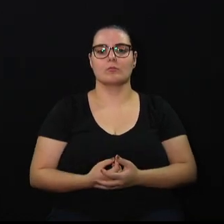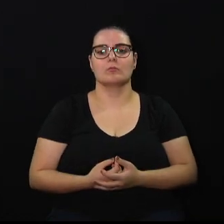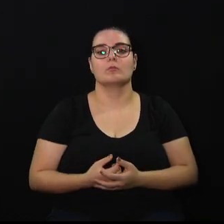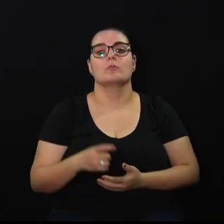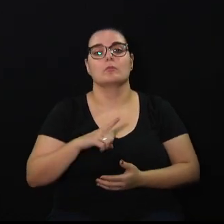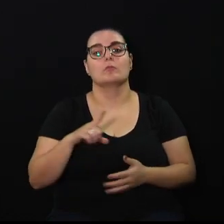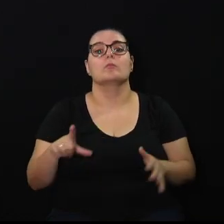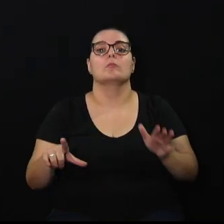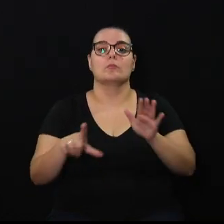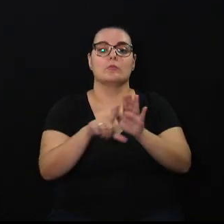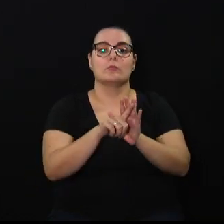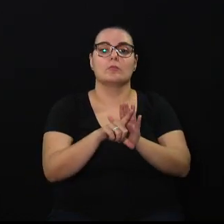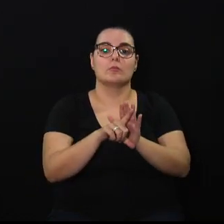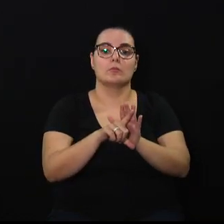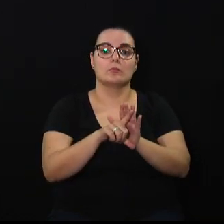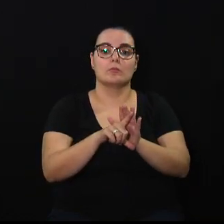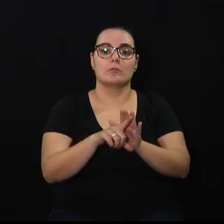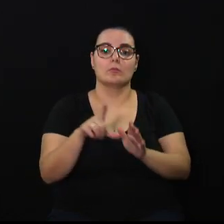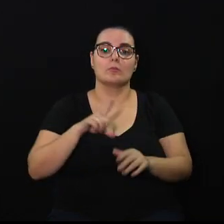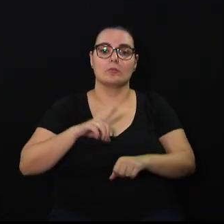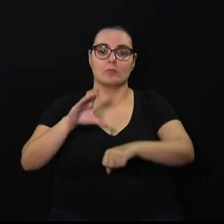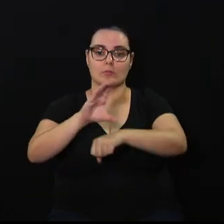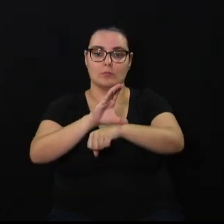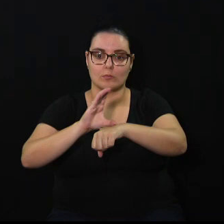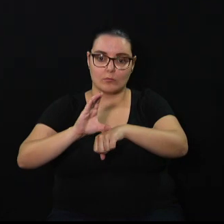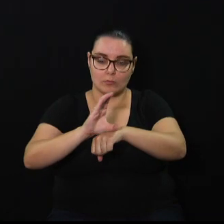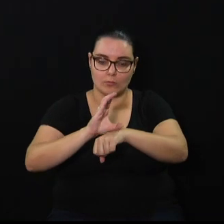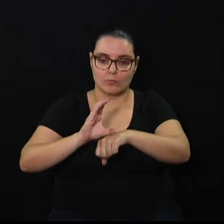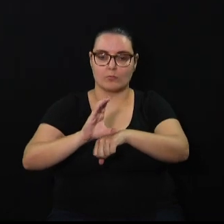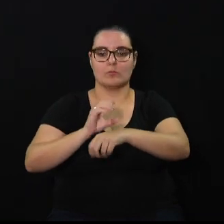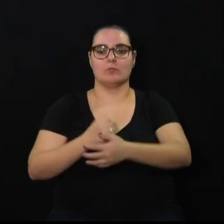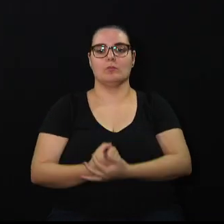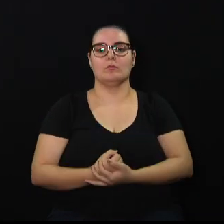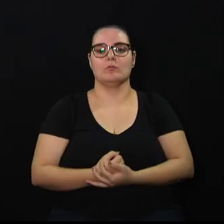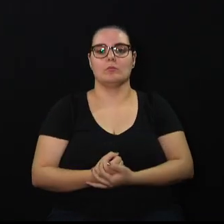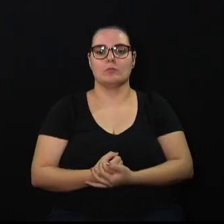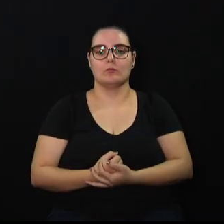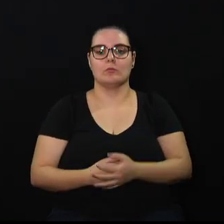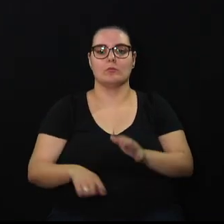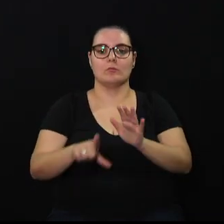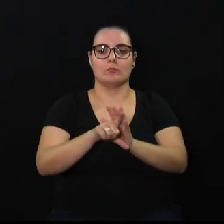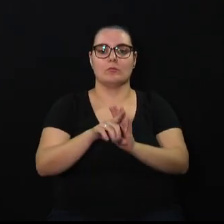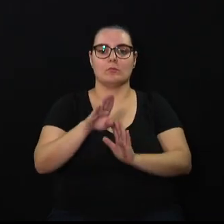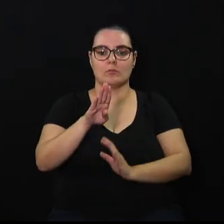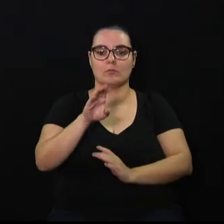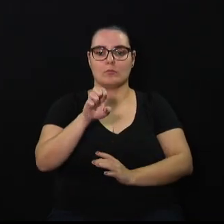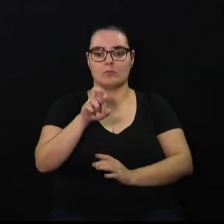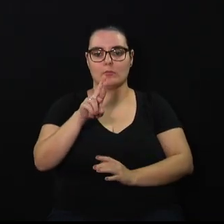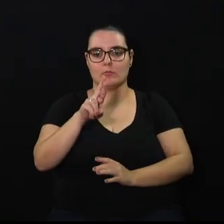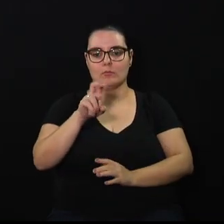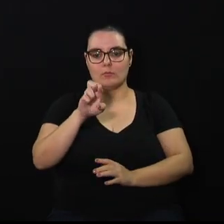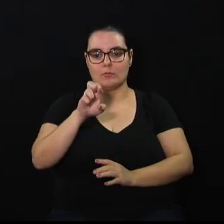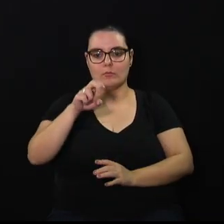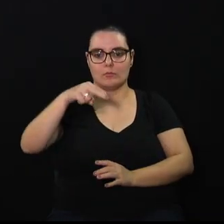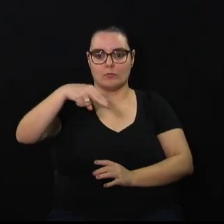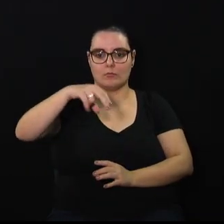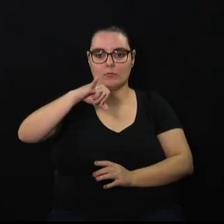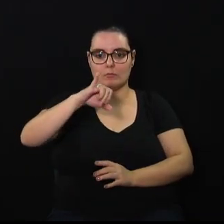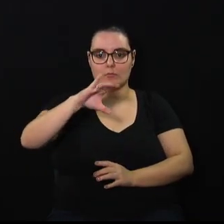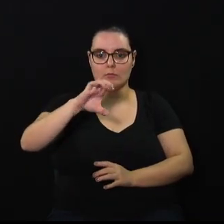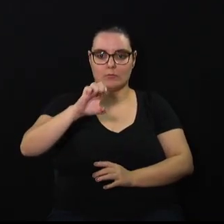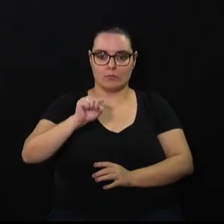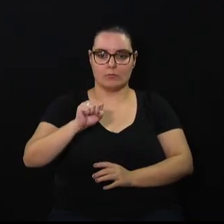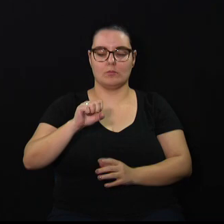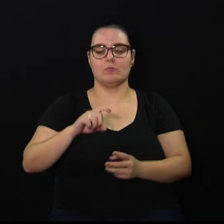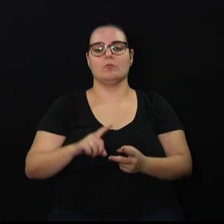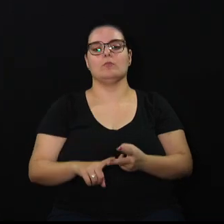por trás existe a constituição federal a lei berenice piana no caso específico dos autistas a lei